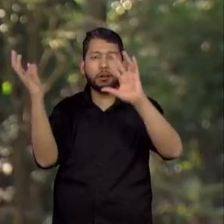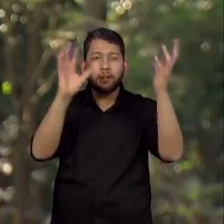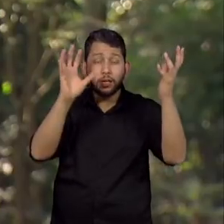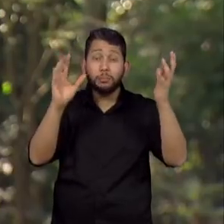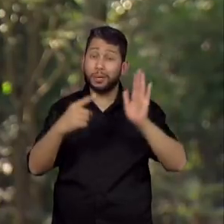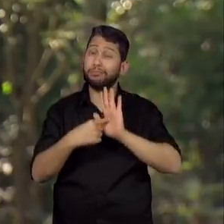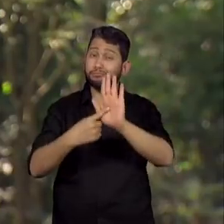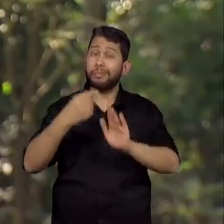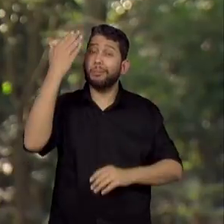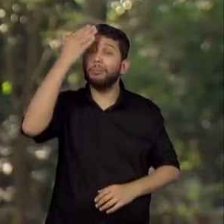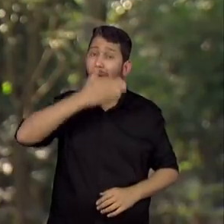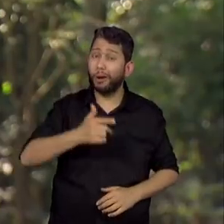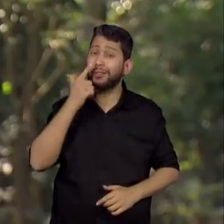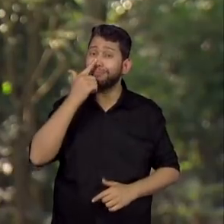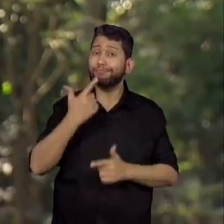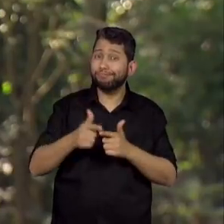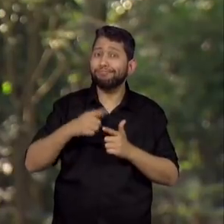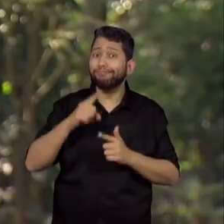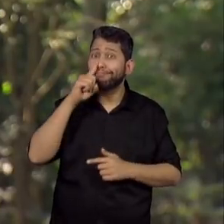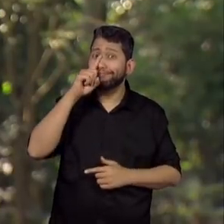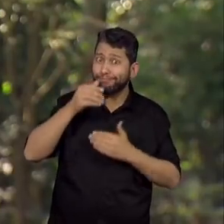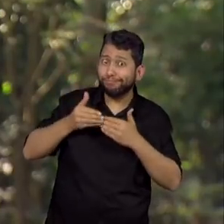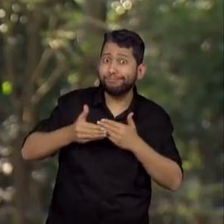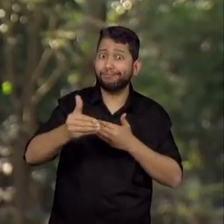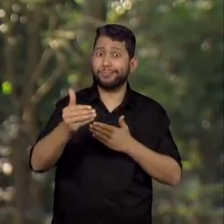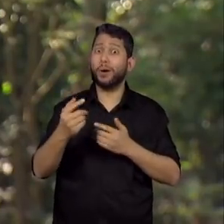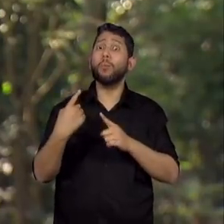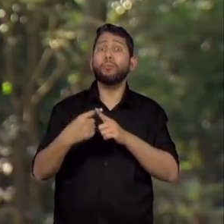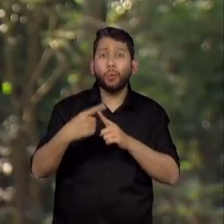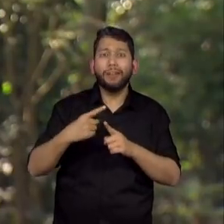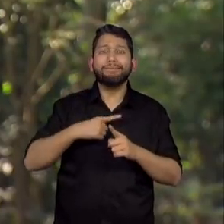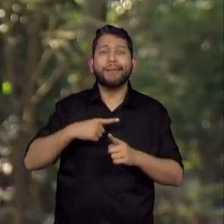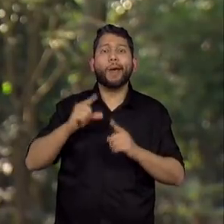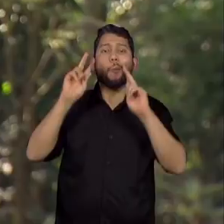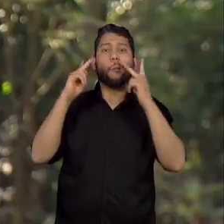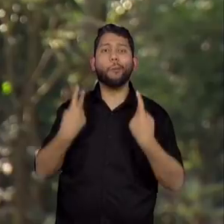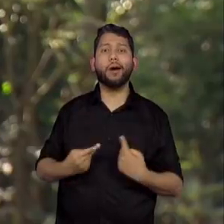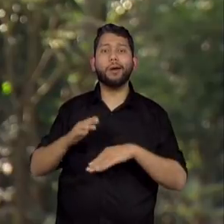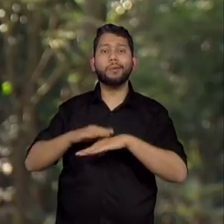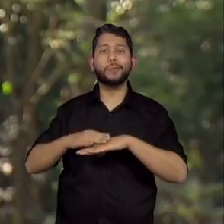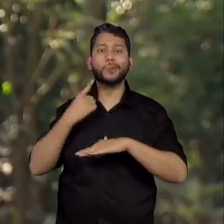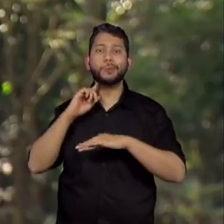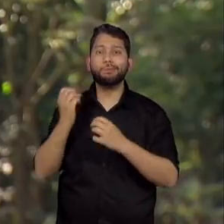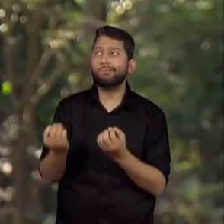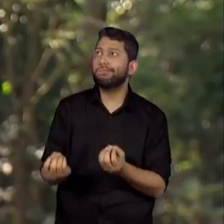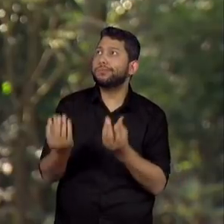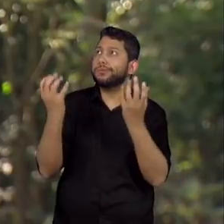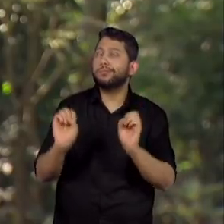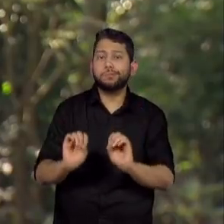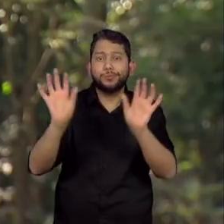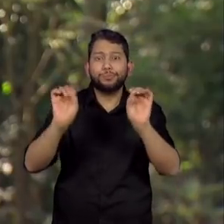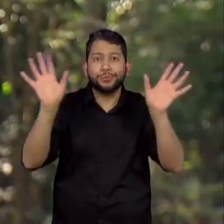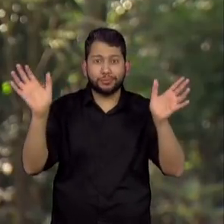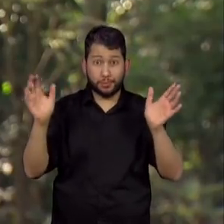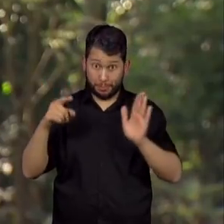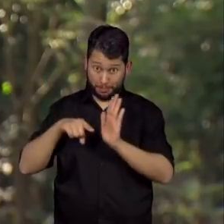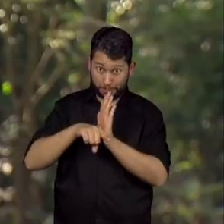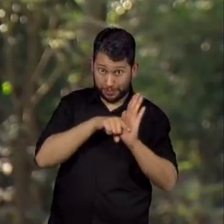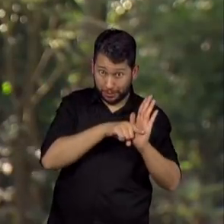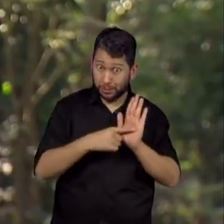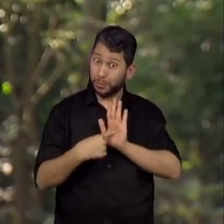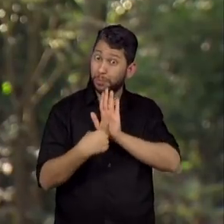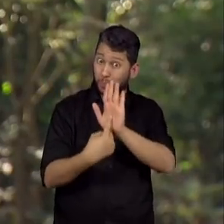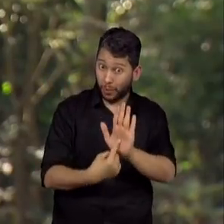enfrenta, consequência das mudanças climáticas causadas pelas ações humanas. Segundo o estudo internacional, se não